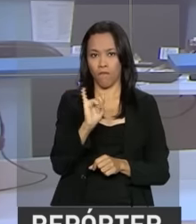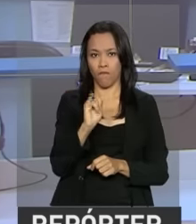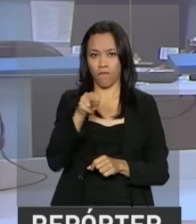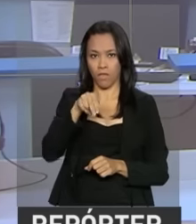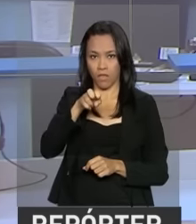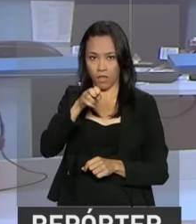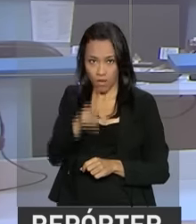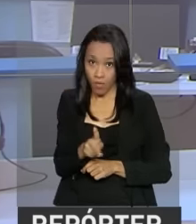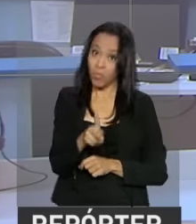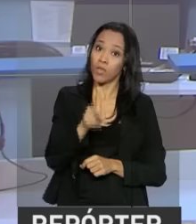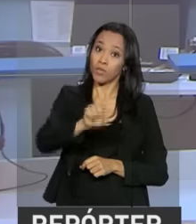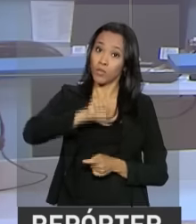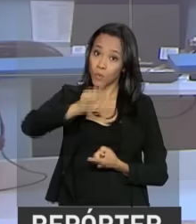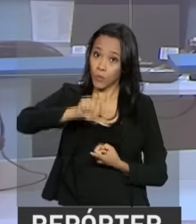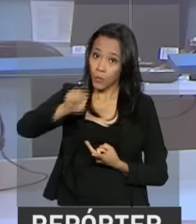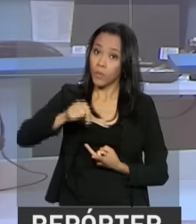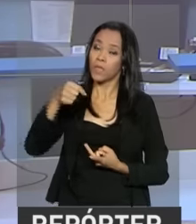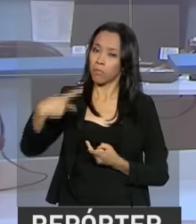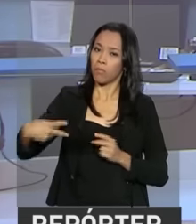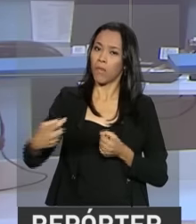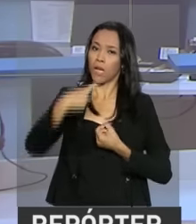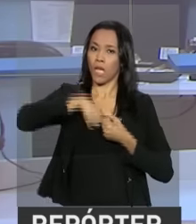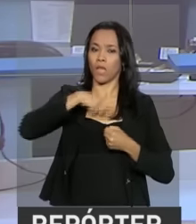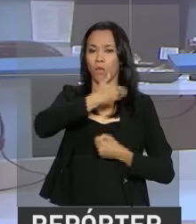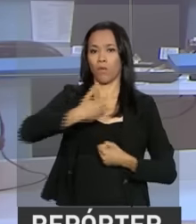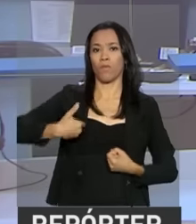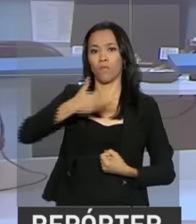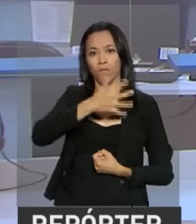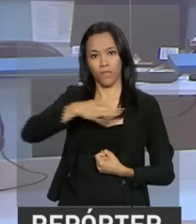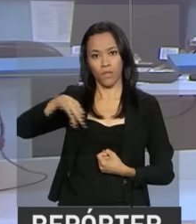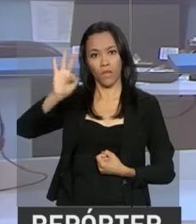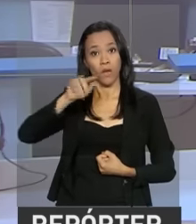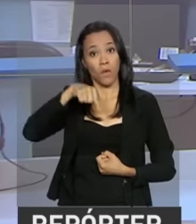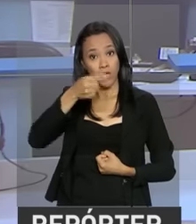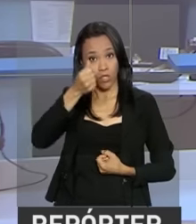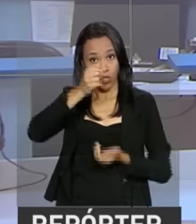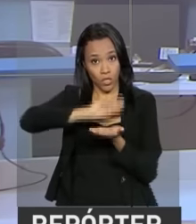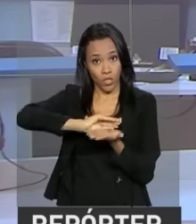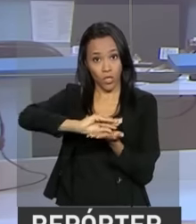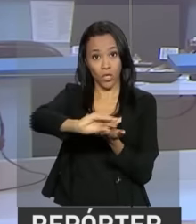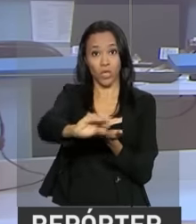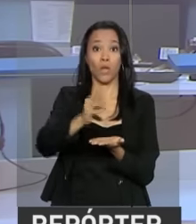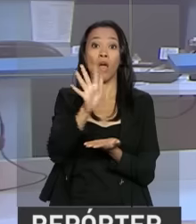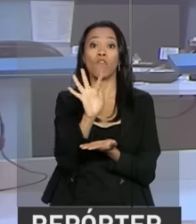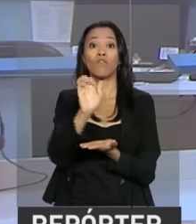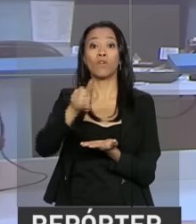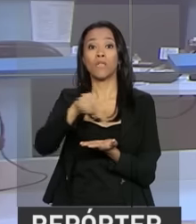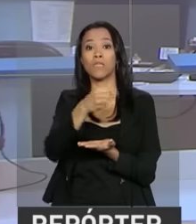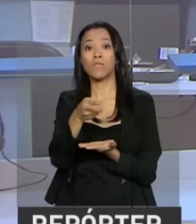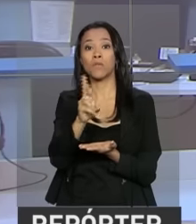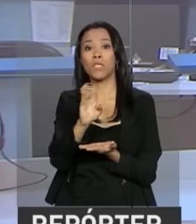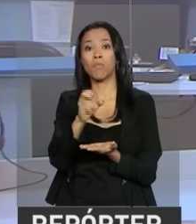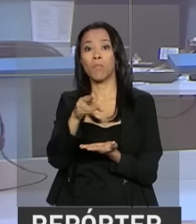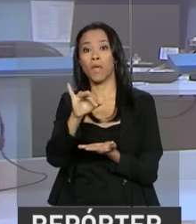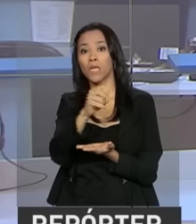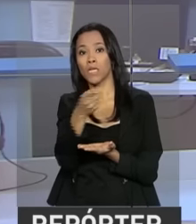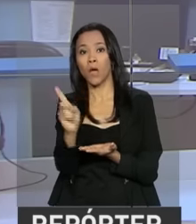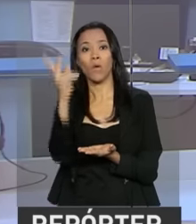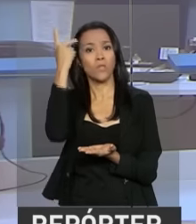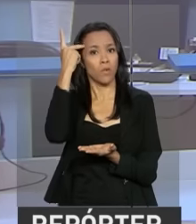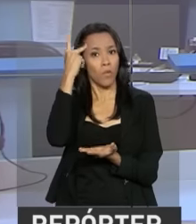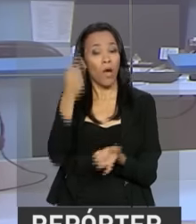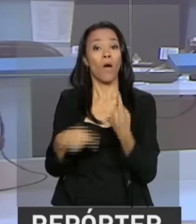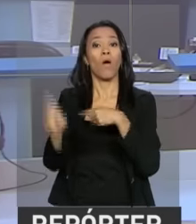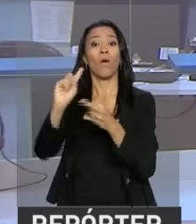projetos do governo federal os recursos foram para a fundação ocentro de Ribeirão Preto em São Paulo para a